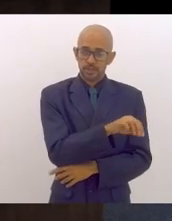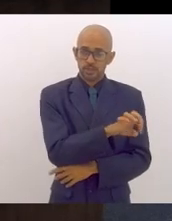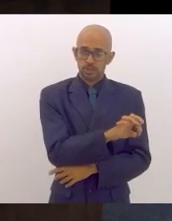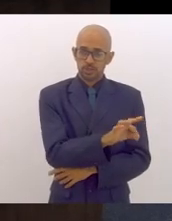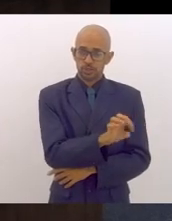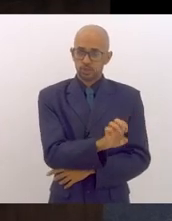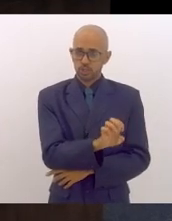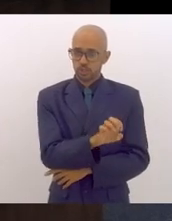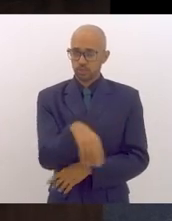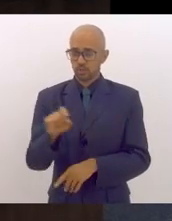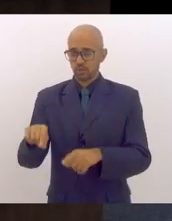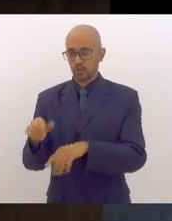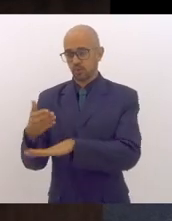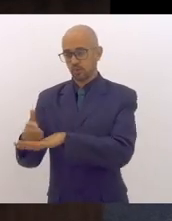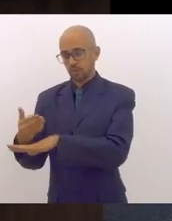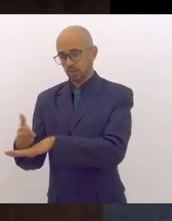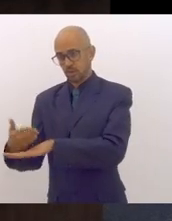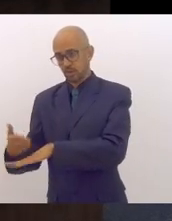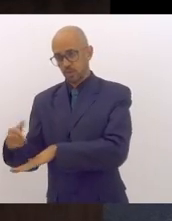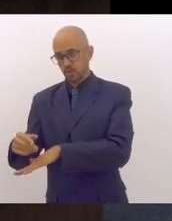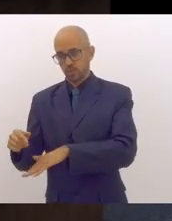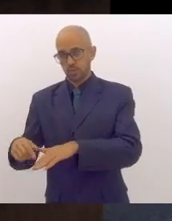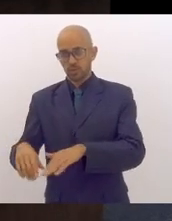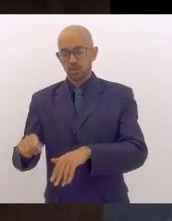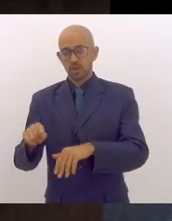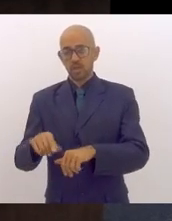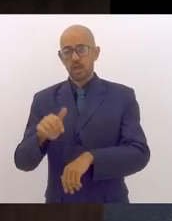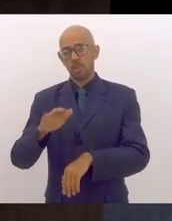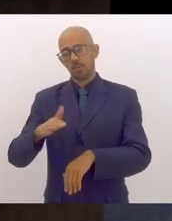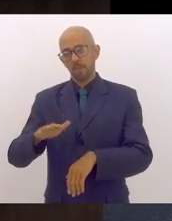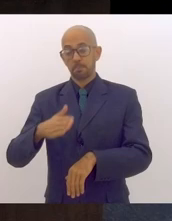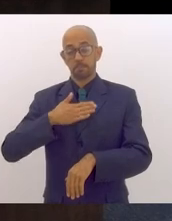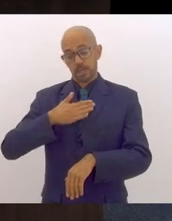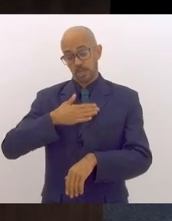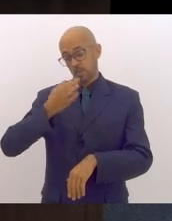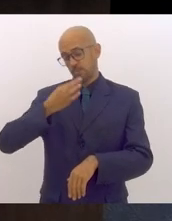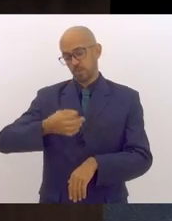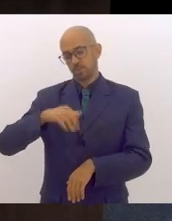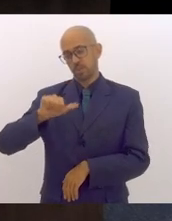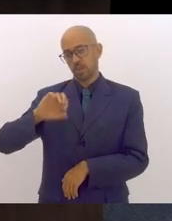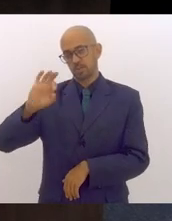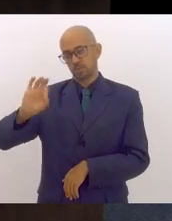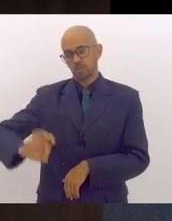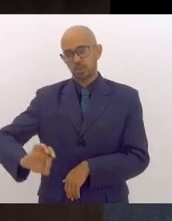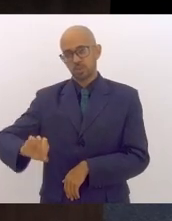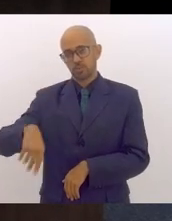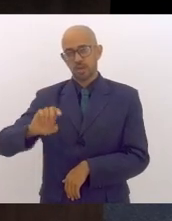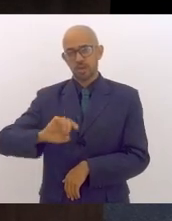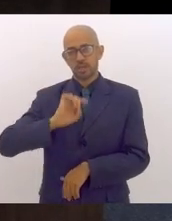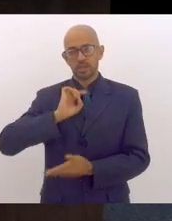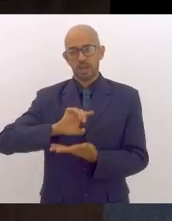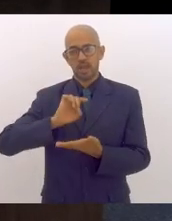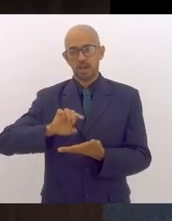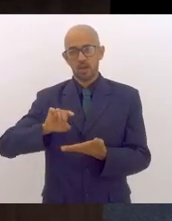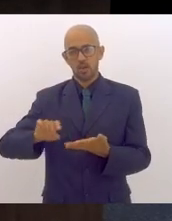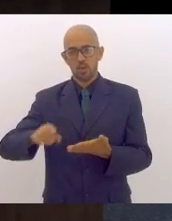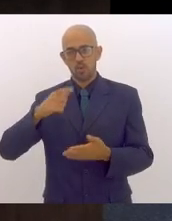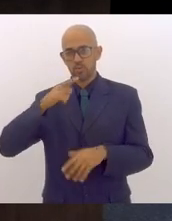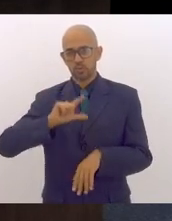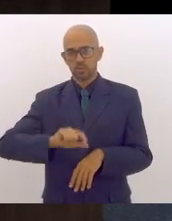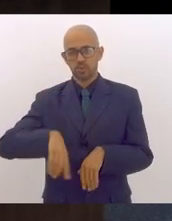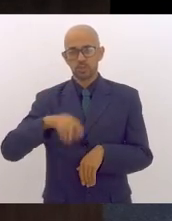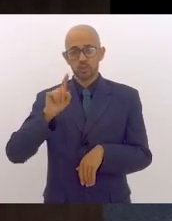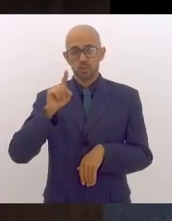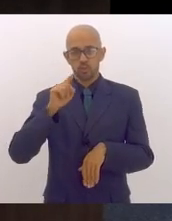o percentual mais adequado seria de 10%, que daria para que cada magistrado tivesse um residente lotado em seu